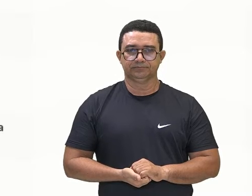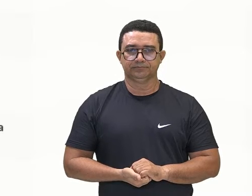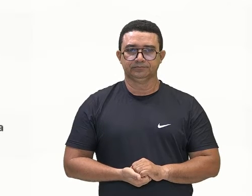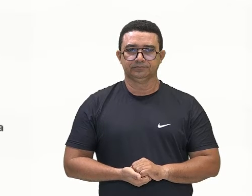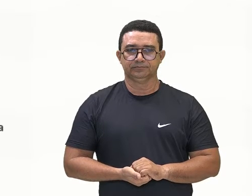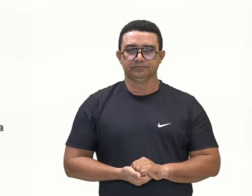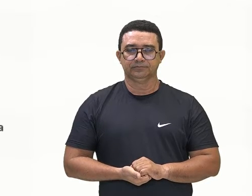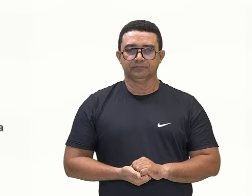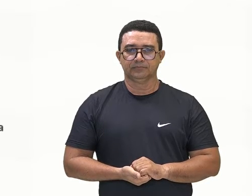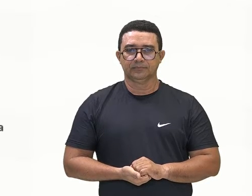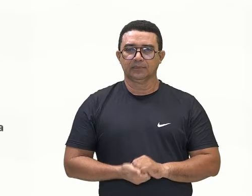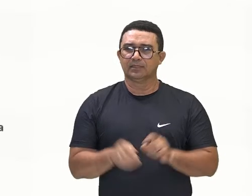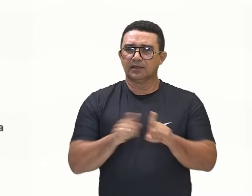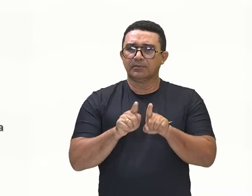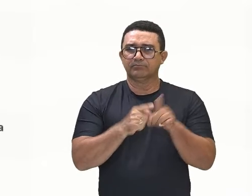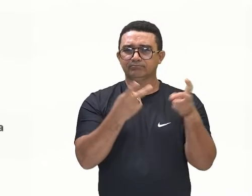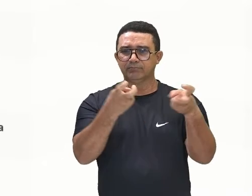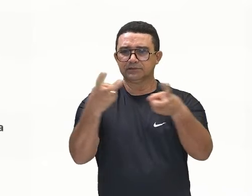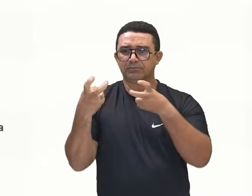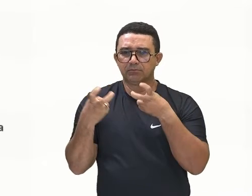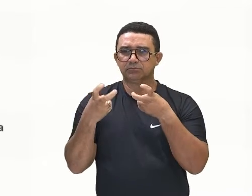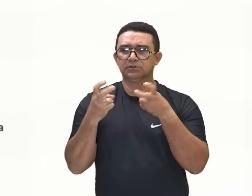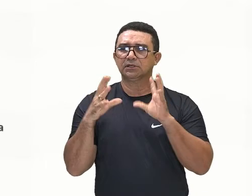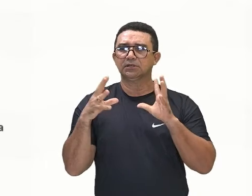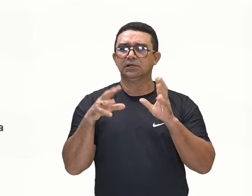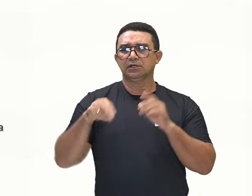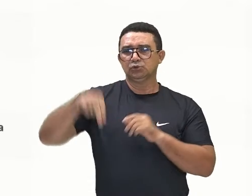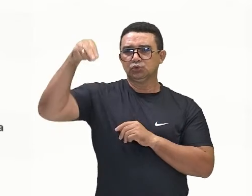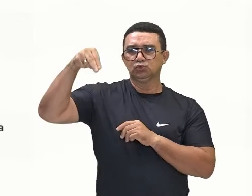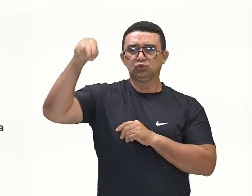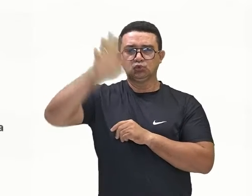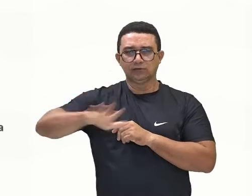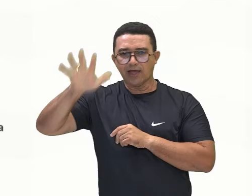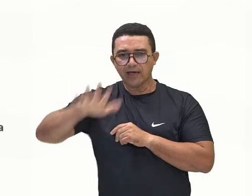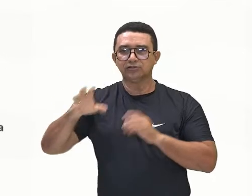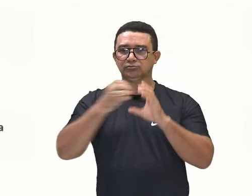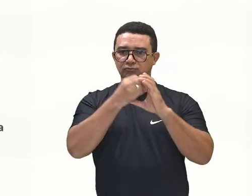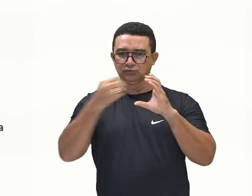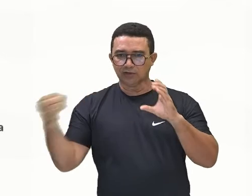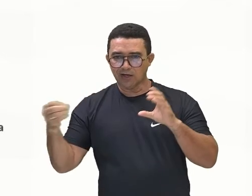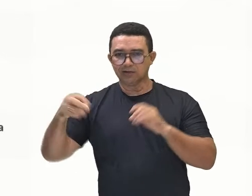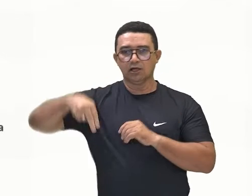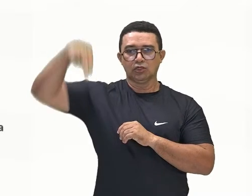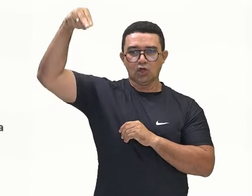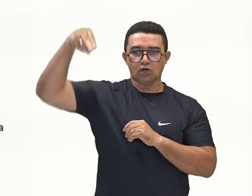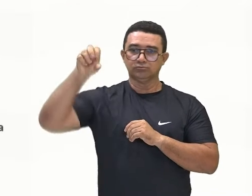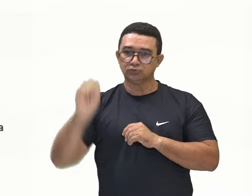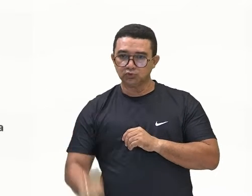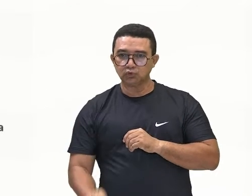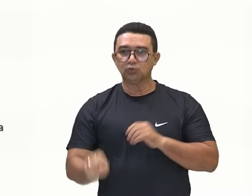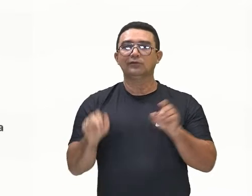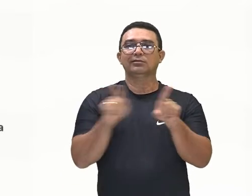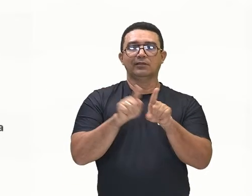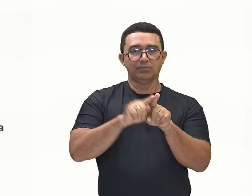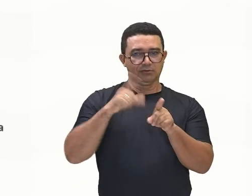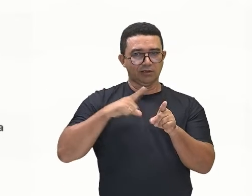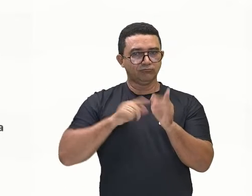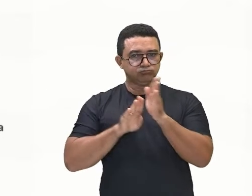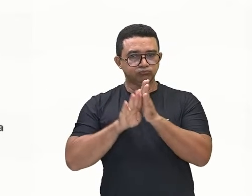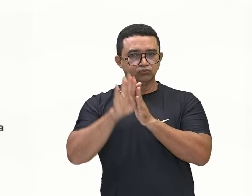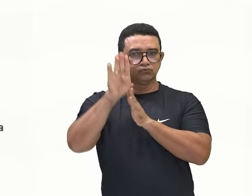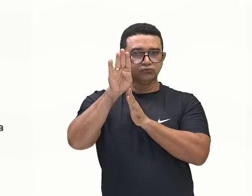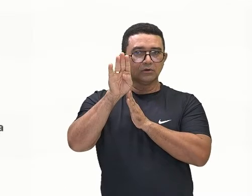11,4%. E a gente verifica que em todas, Sudeste, Centro-Oeste, Norte e Sul, também houve um aumento